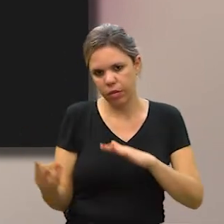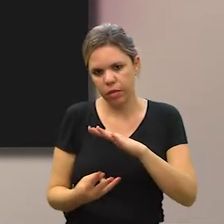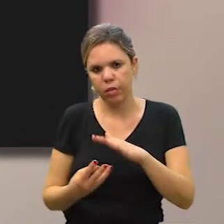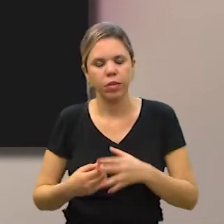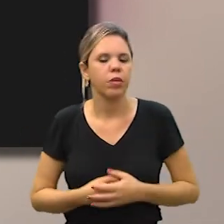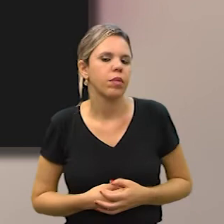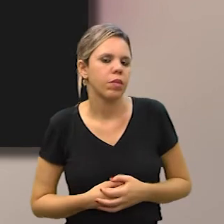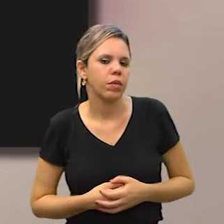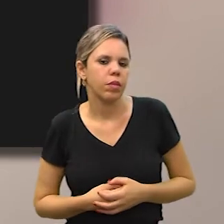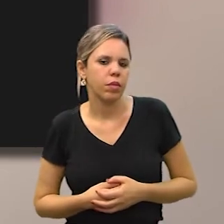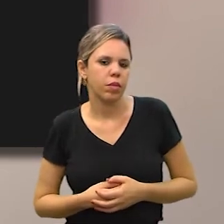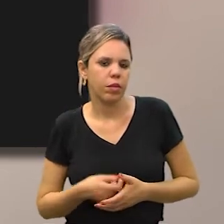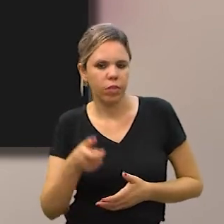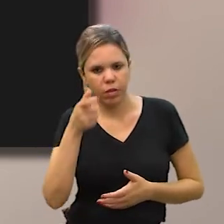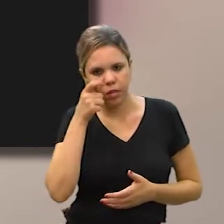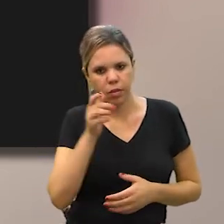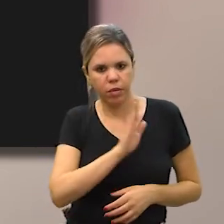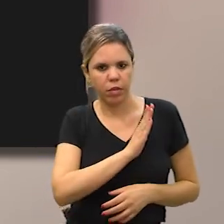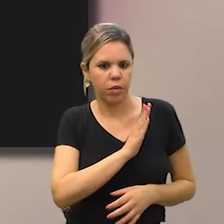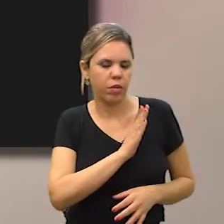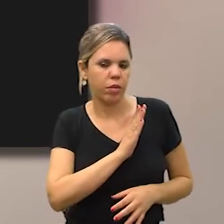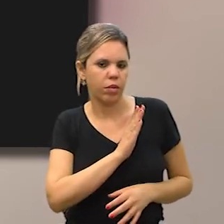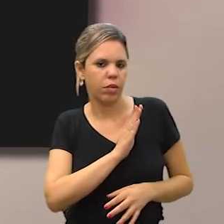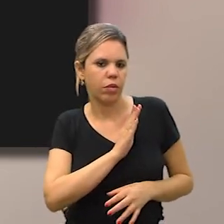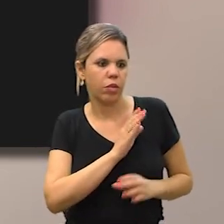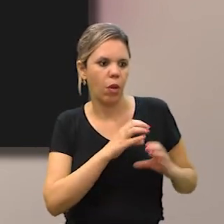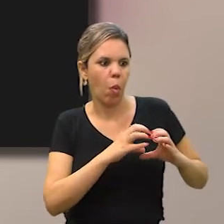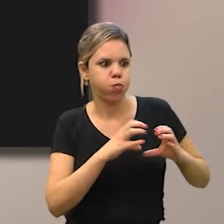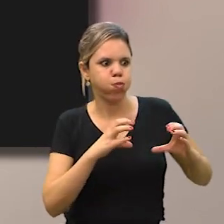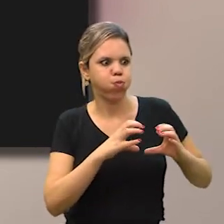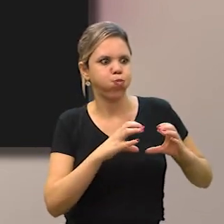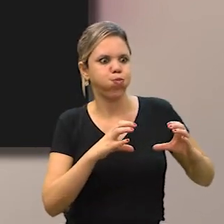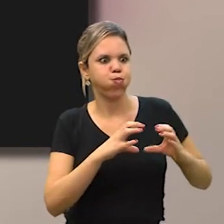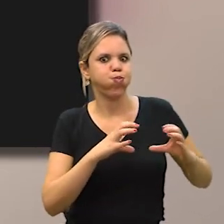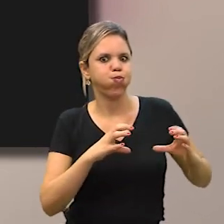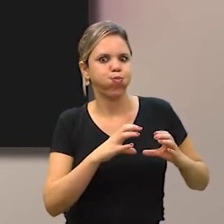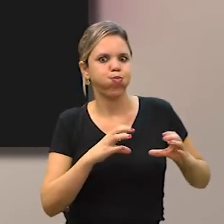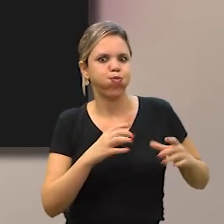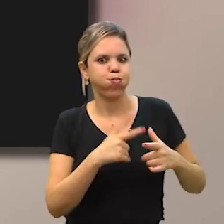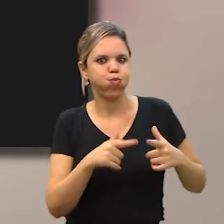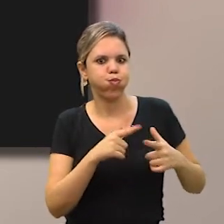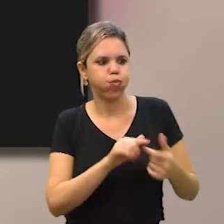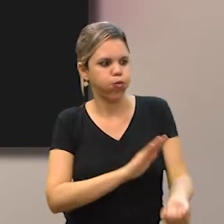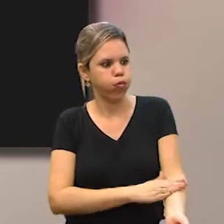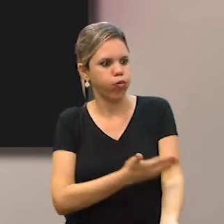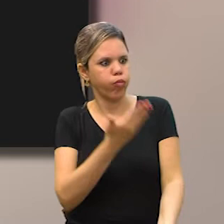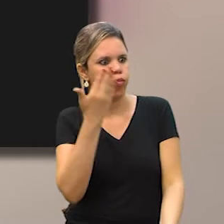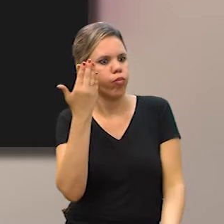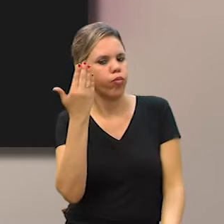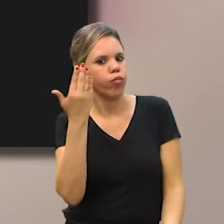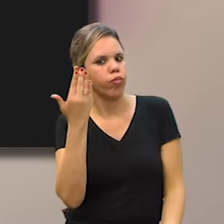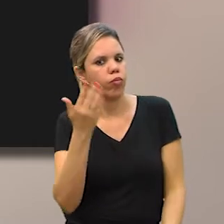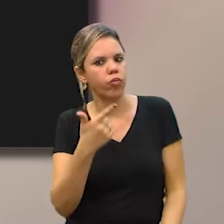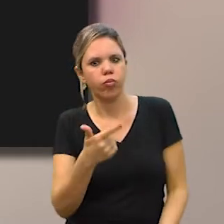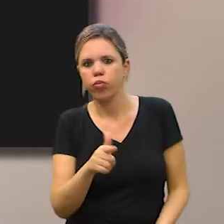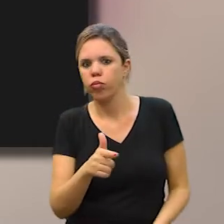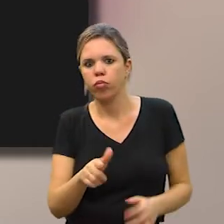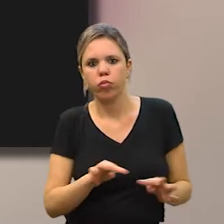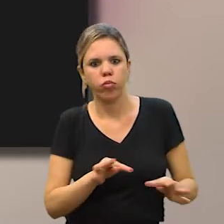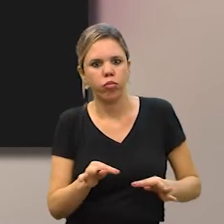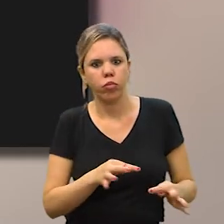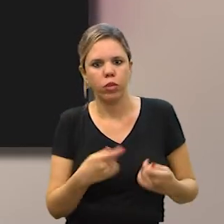terciário paciente já chegar com coração muito dilatado ocasionado pela pressão alta não